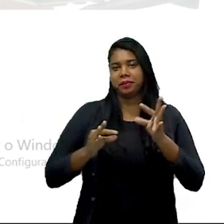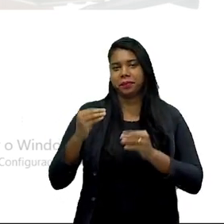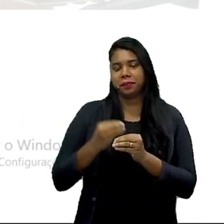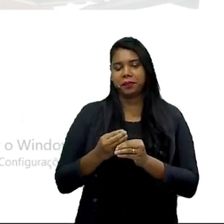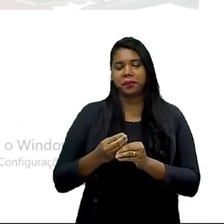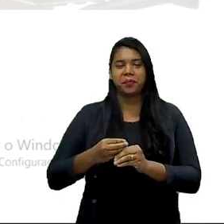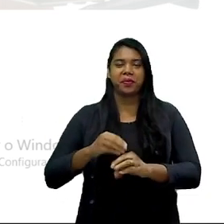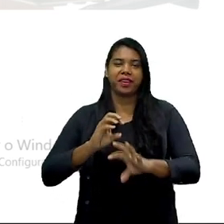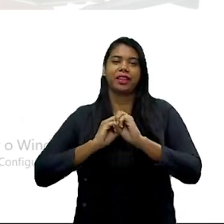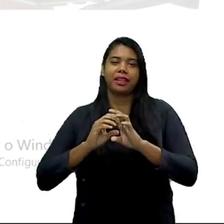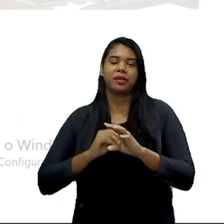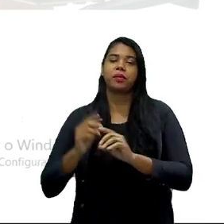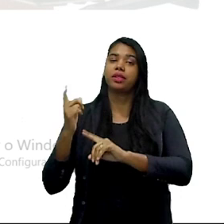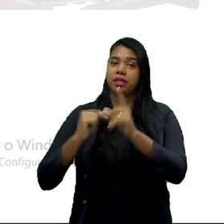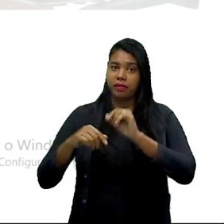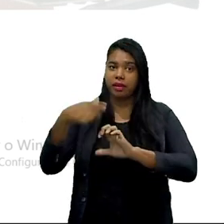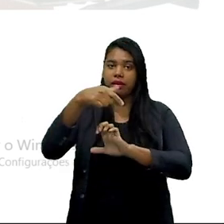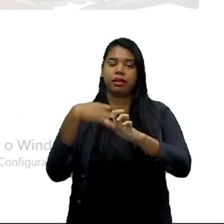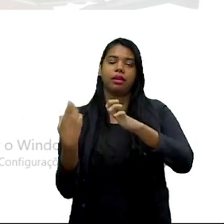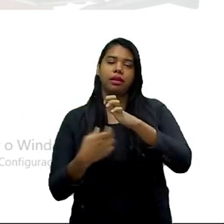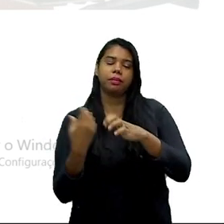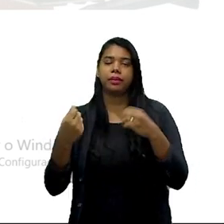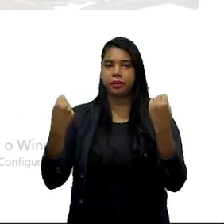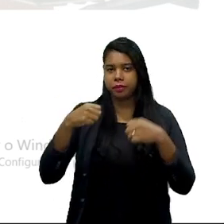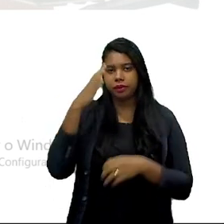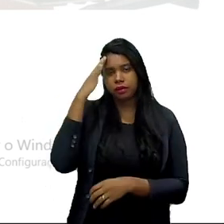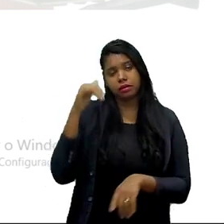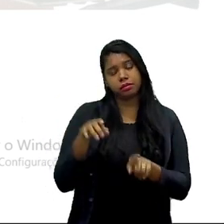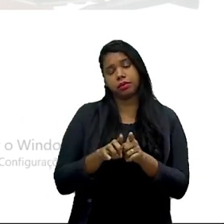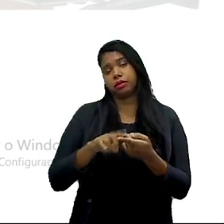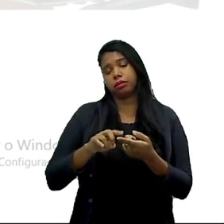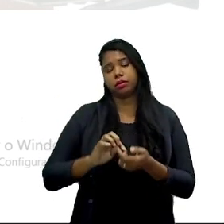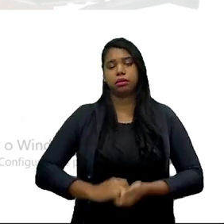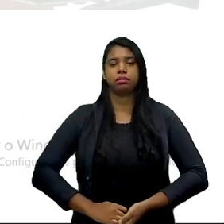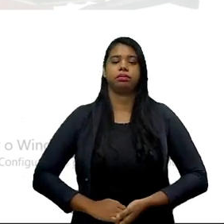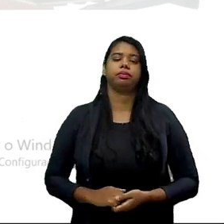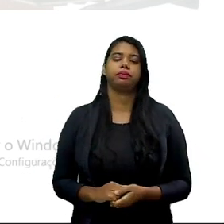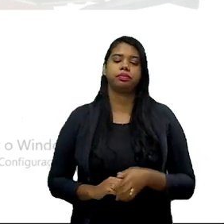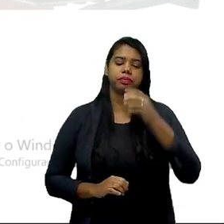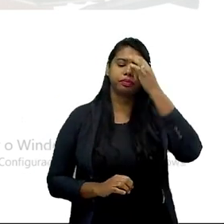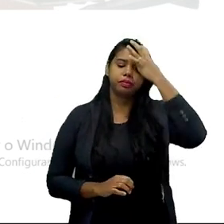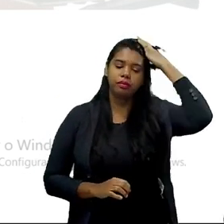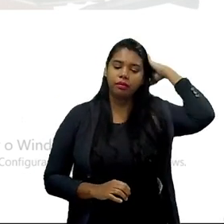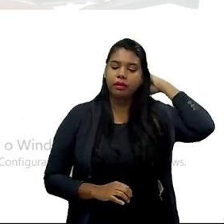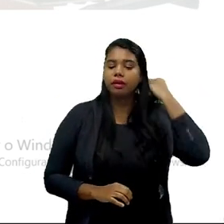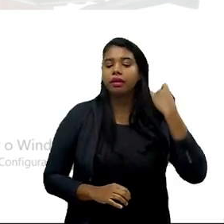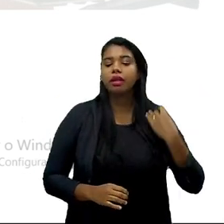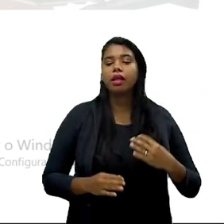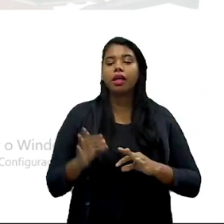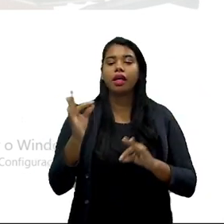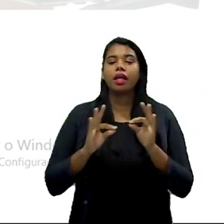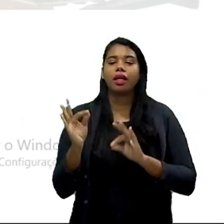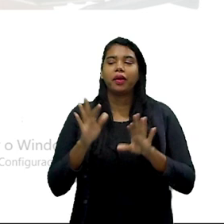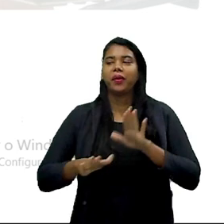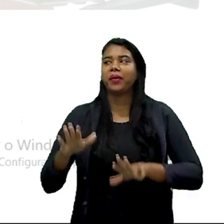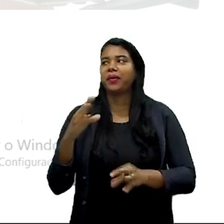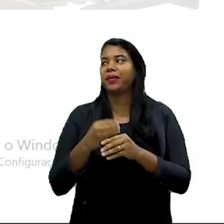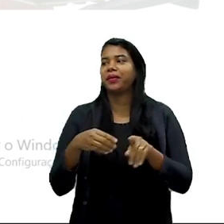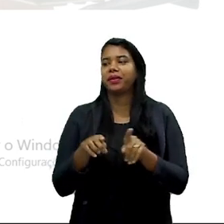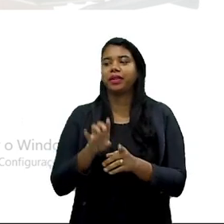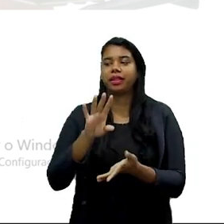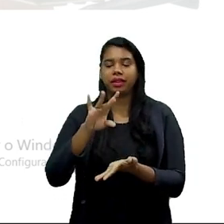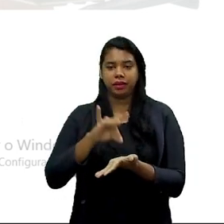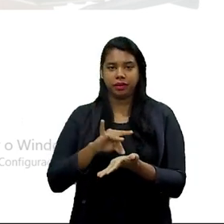educação financeira trabalha isso, na empresa também precisa saber disso. E a preocupação maior, quais são os cuidados que eu devo ter